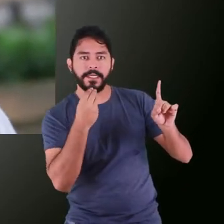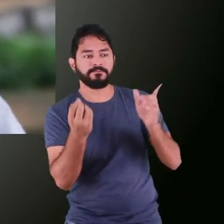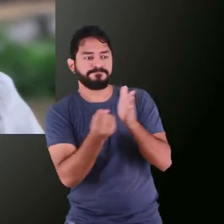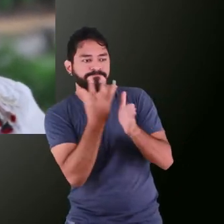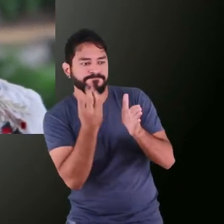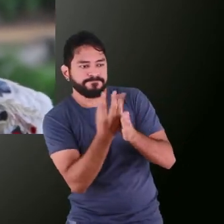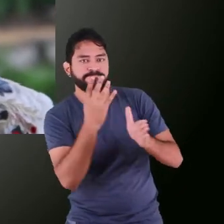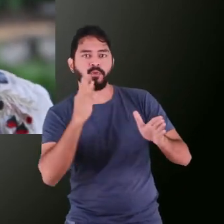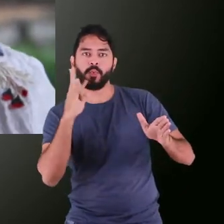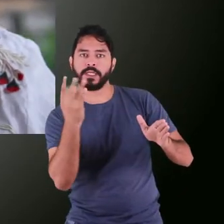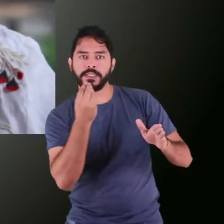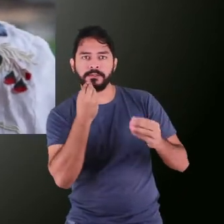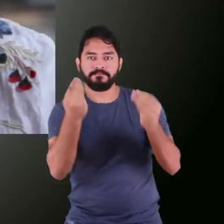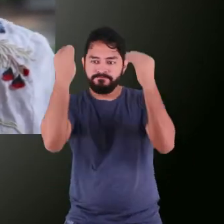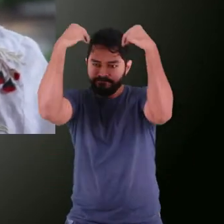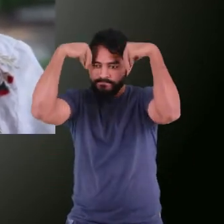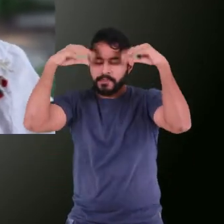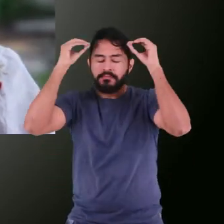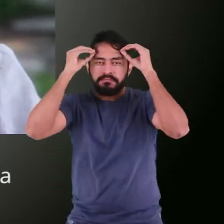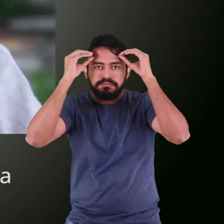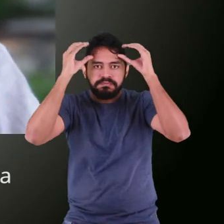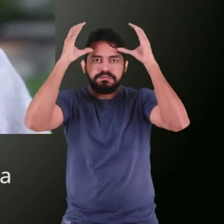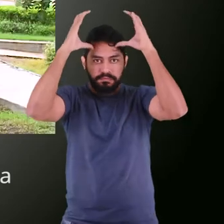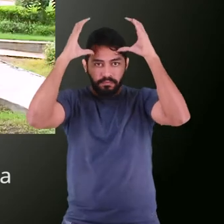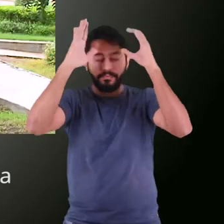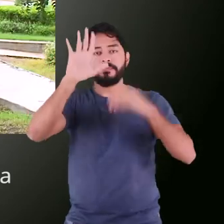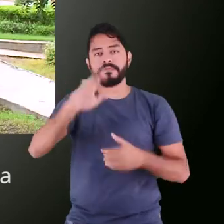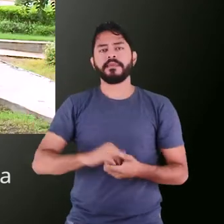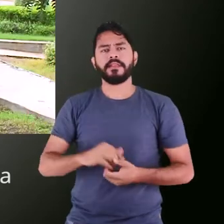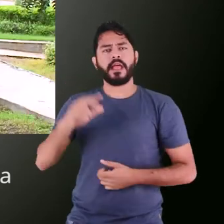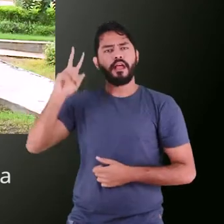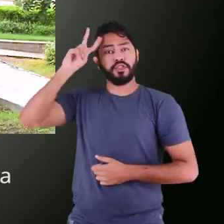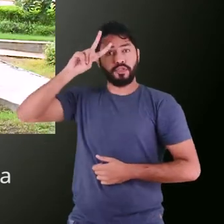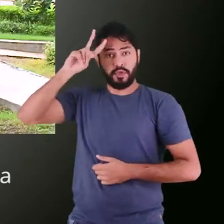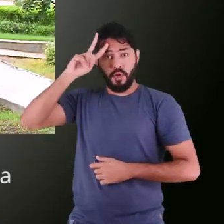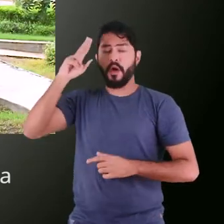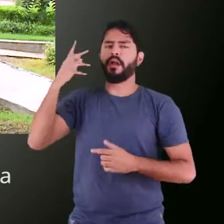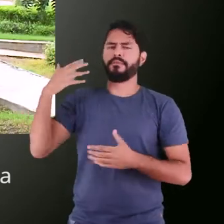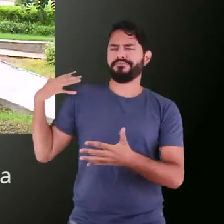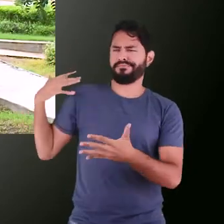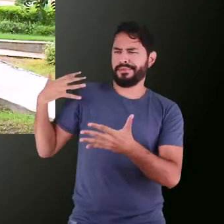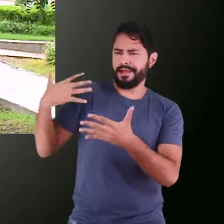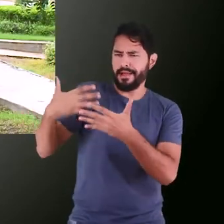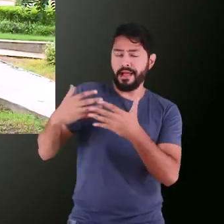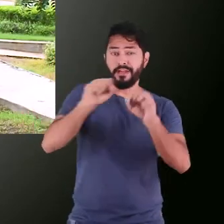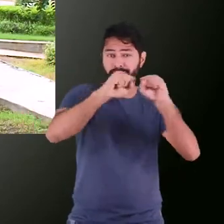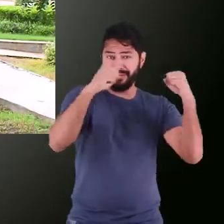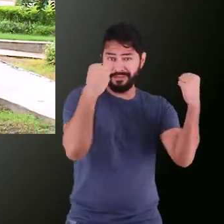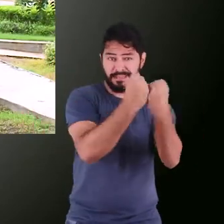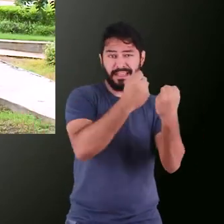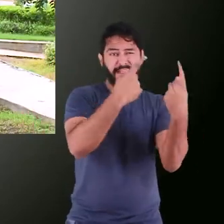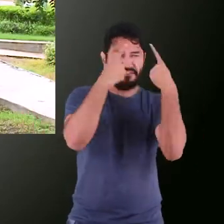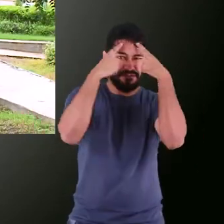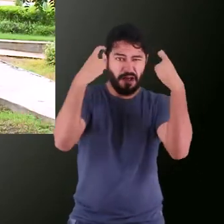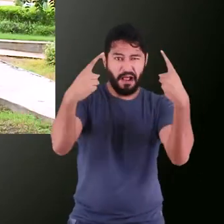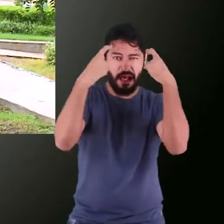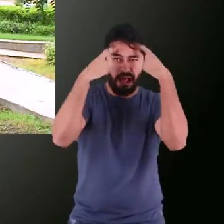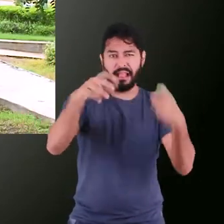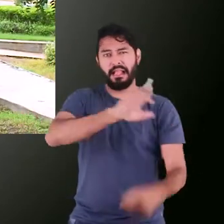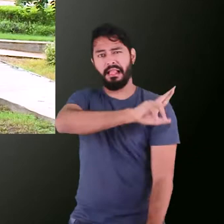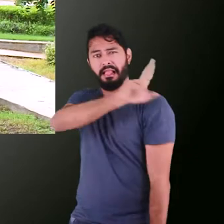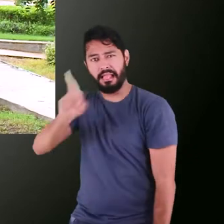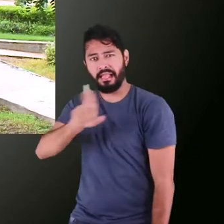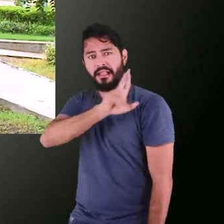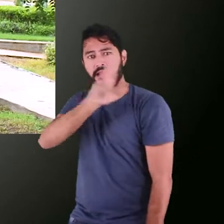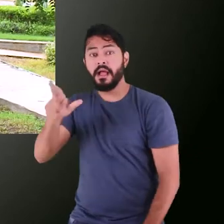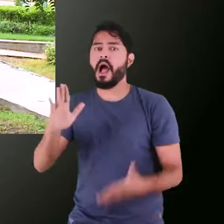de conhecimento mesmo, de produção de conhecimento, né? Dentro de uma história, dentro de uma perspectiva de sociedade onde ela é reprodutora